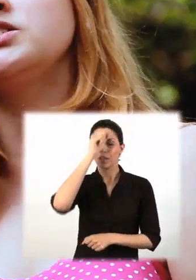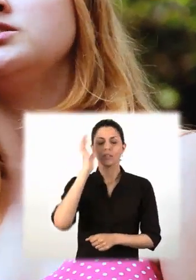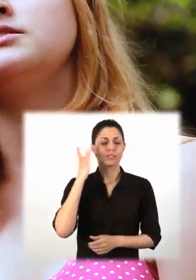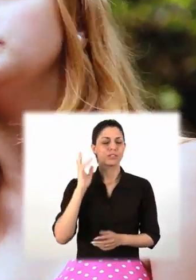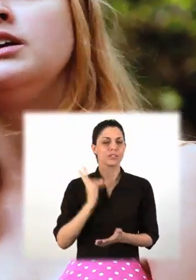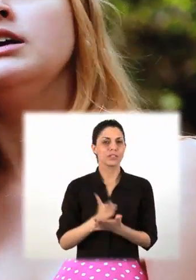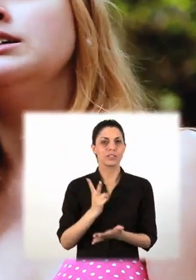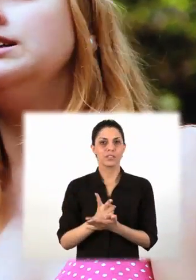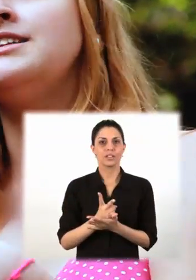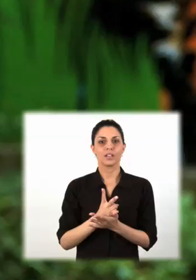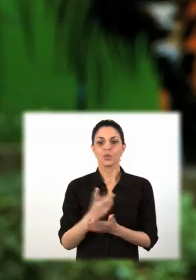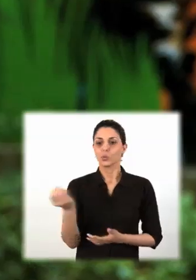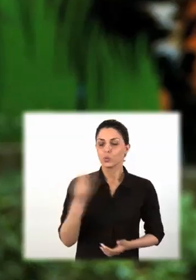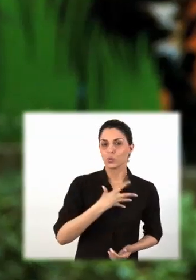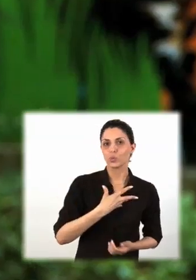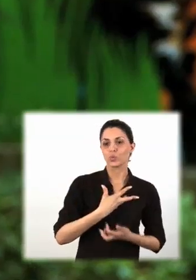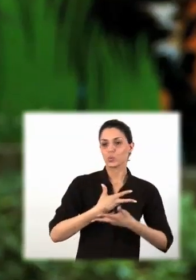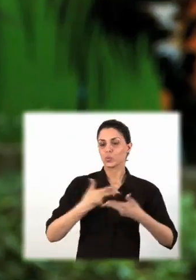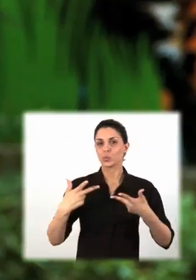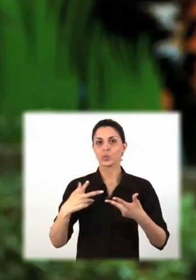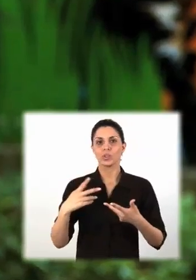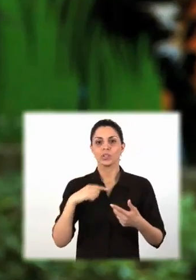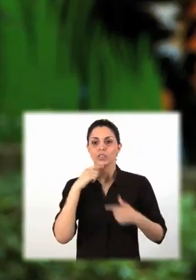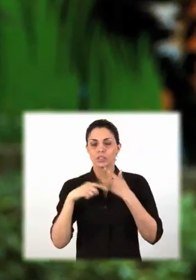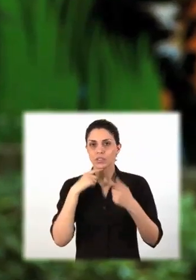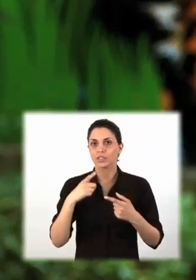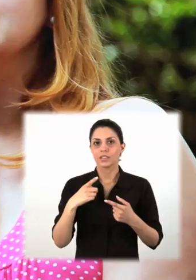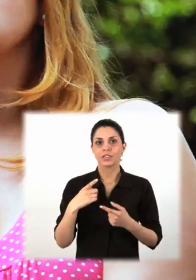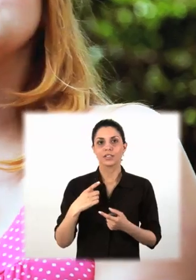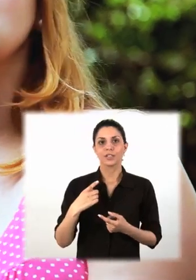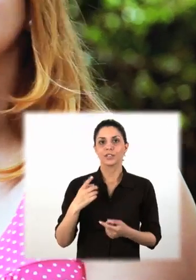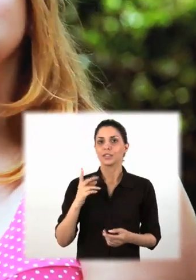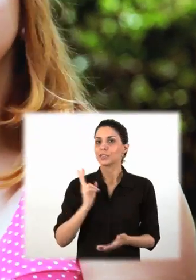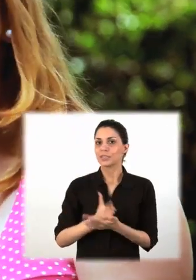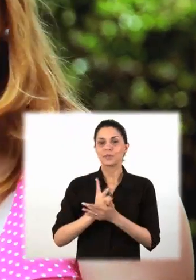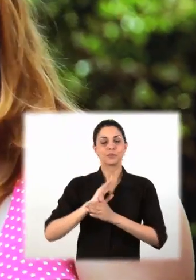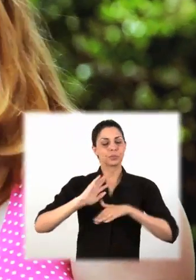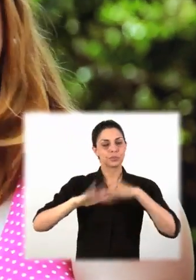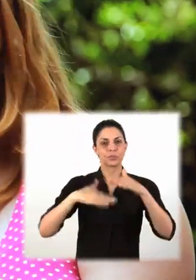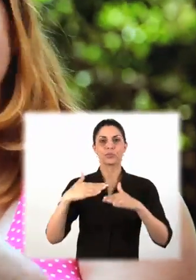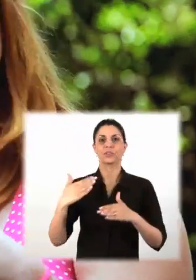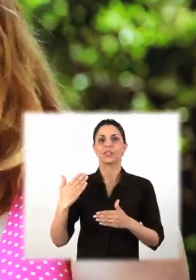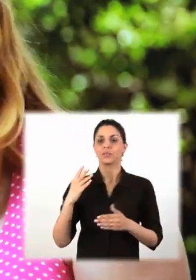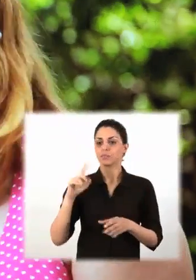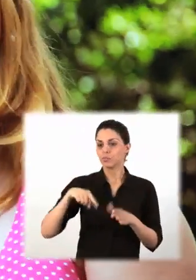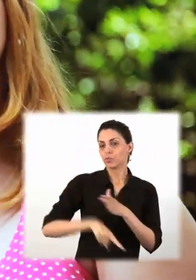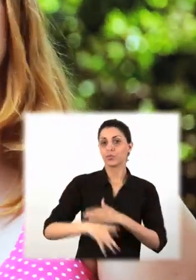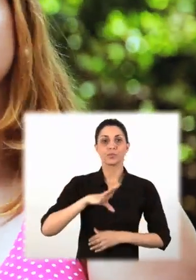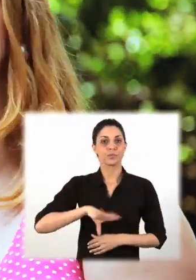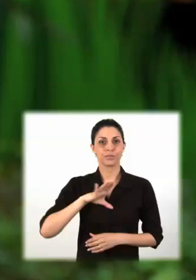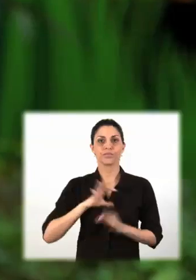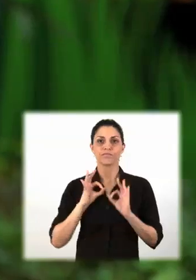aprender. Eu acho que a gente sempre lidar com o novo, lidar com a questão da insegurança, que eu só ia crescer mais e mais adentrando na